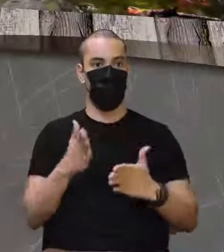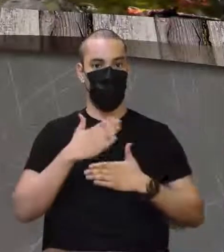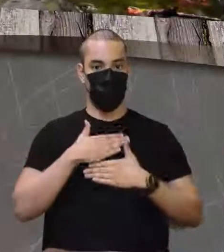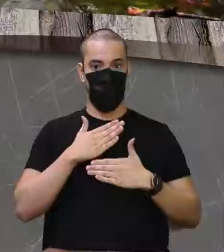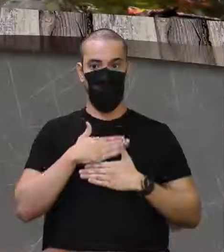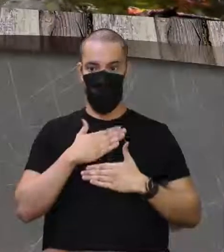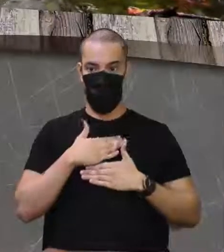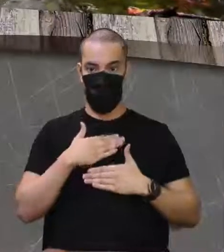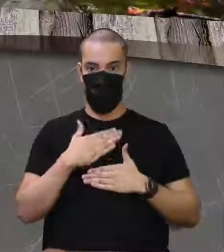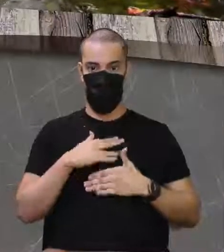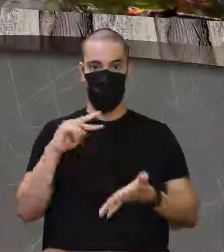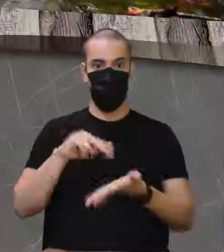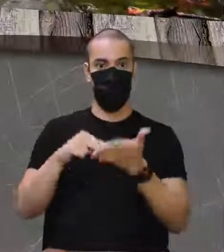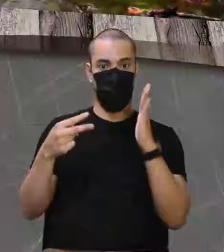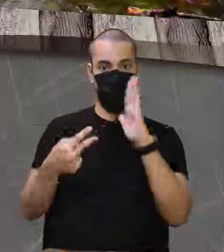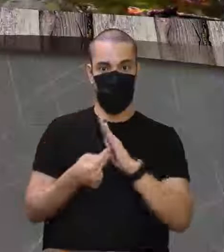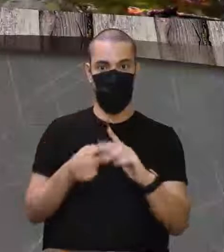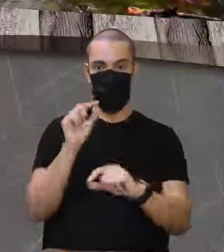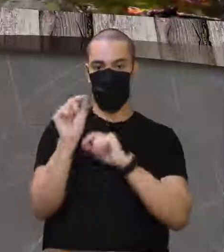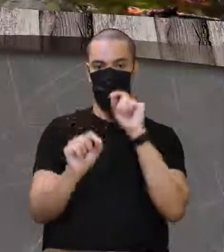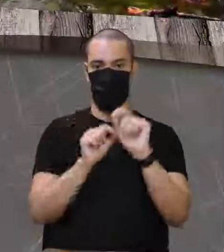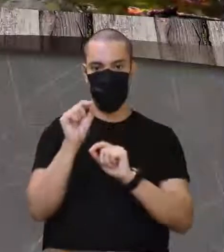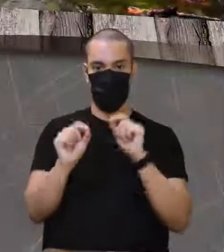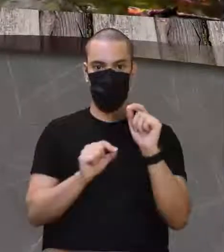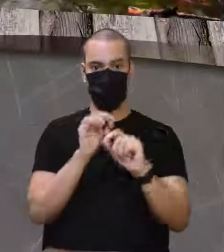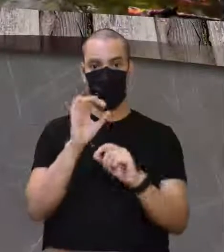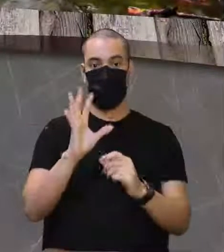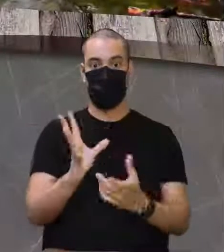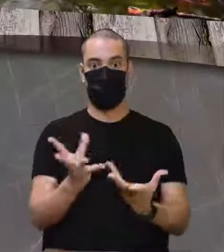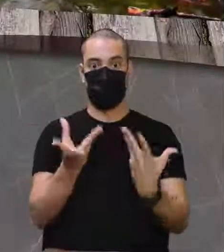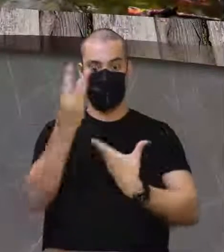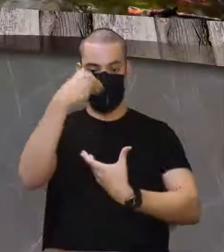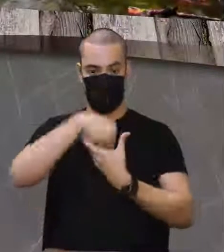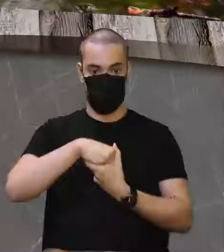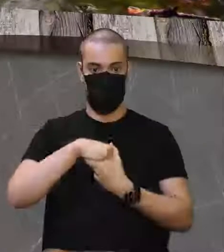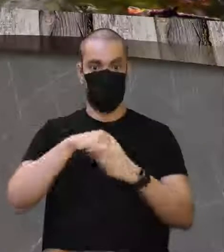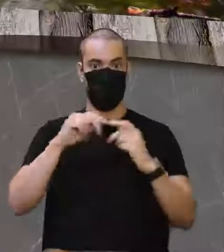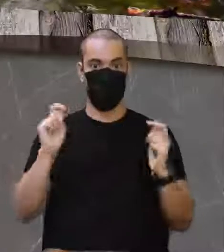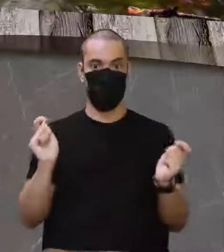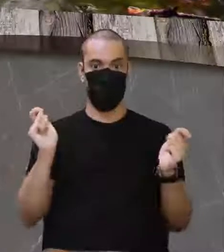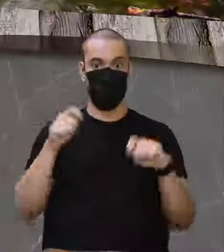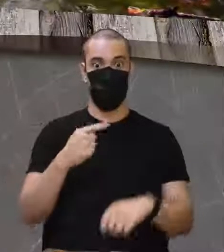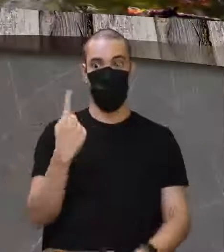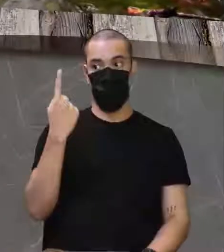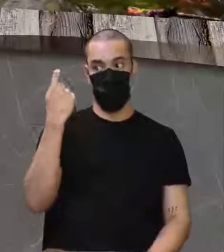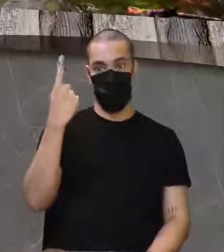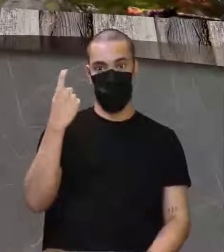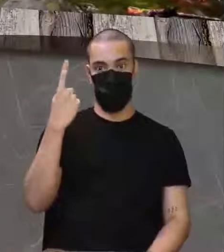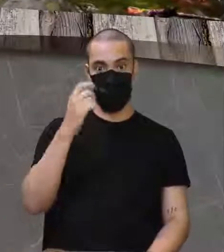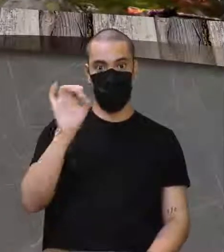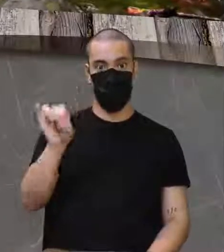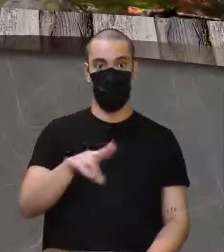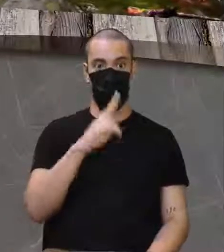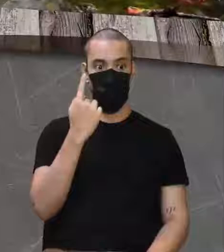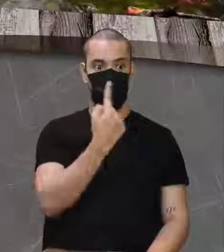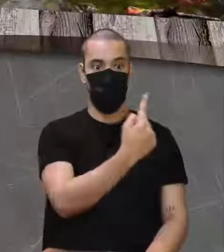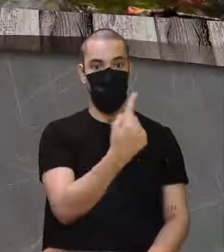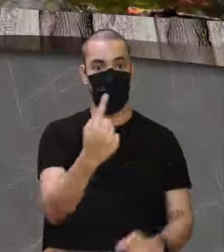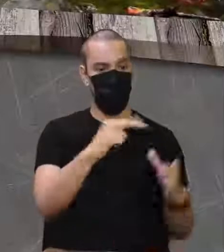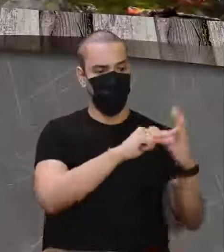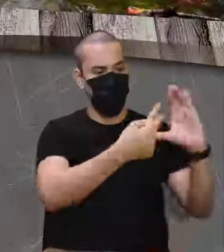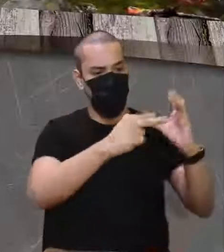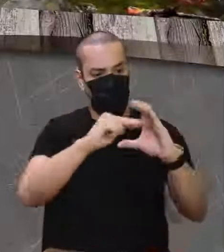organismo, os meus gametas, ou seja, nos meus óvulos, eu tenho um fator ou um gene para cada